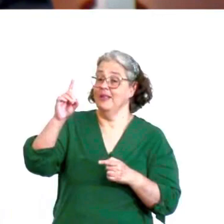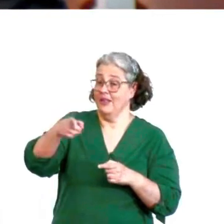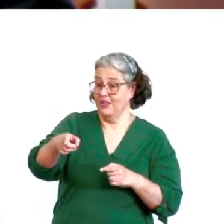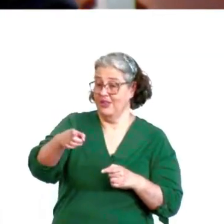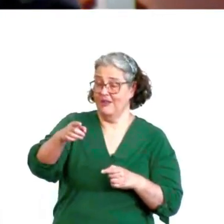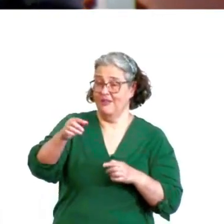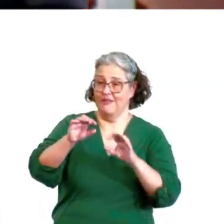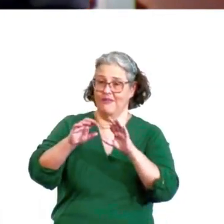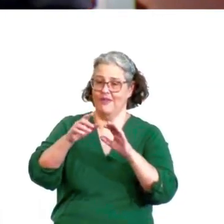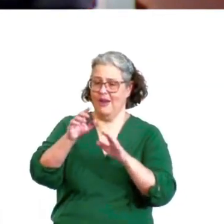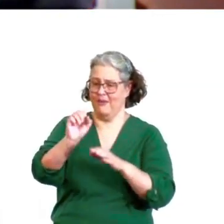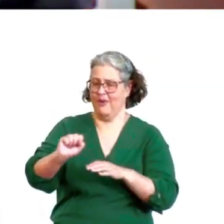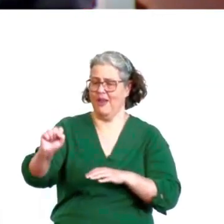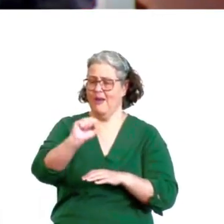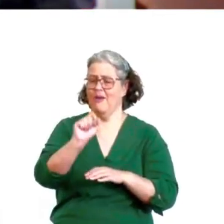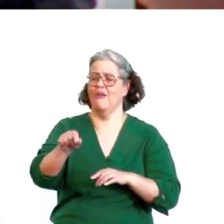dizer